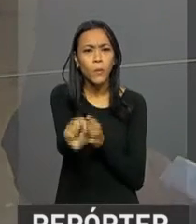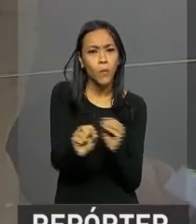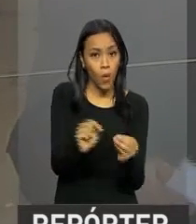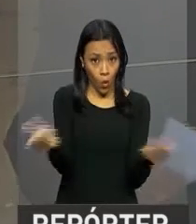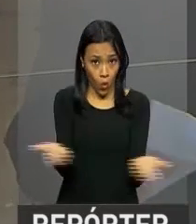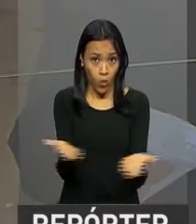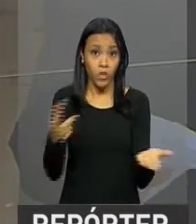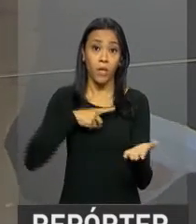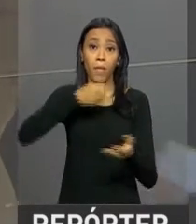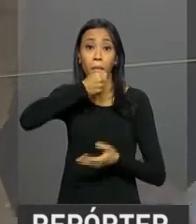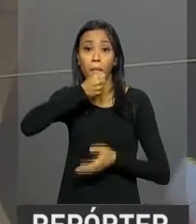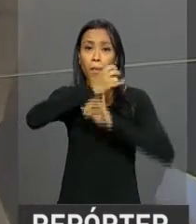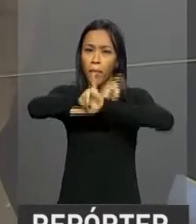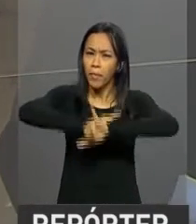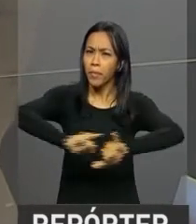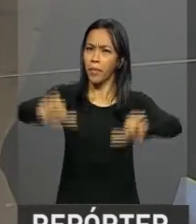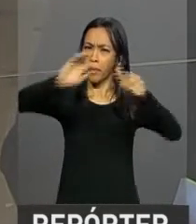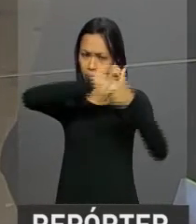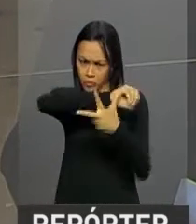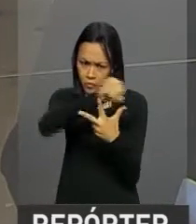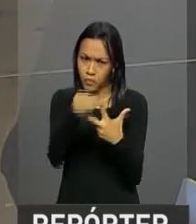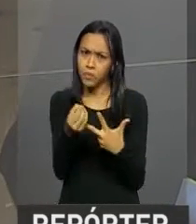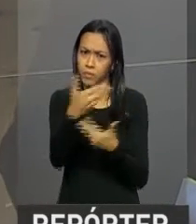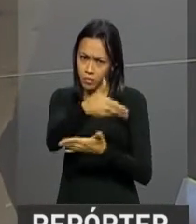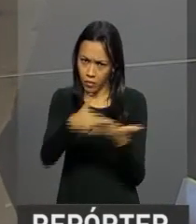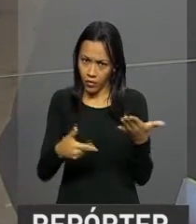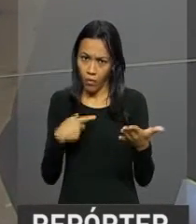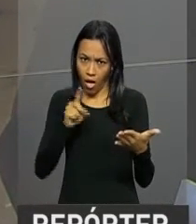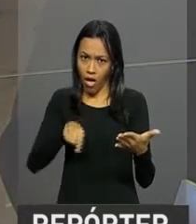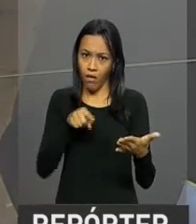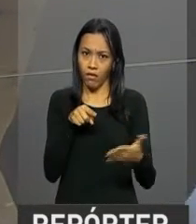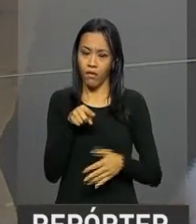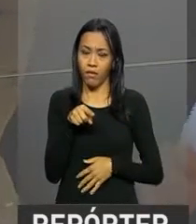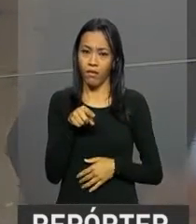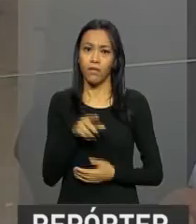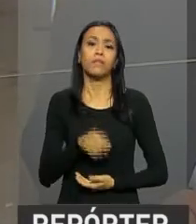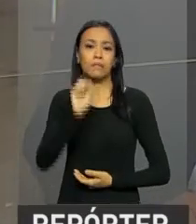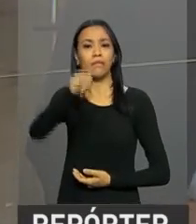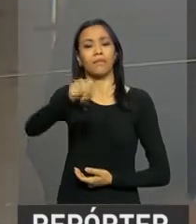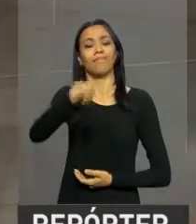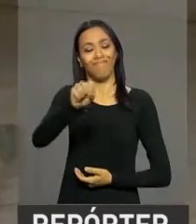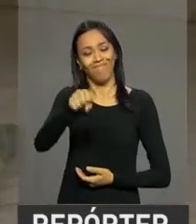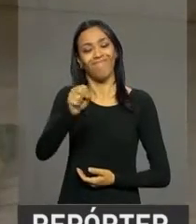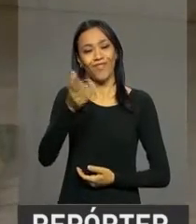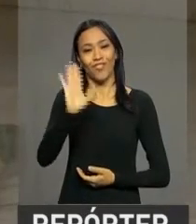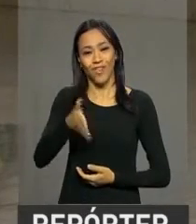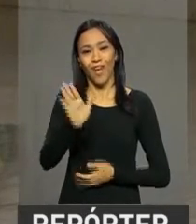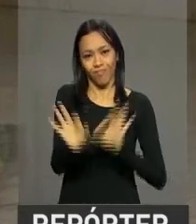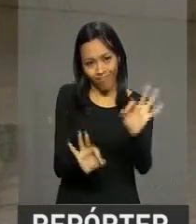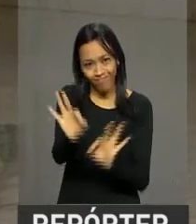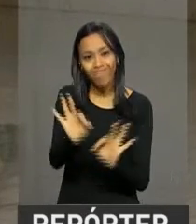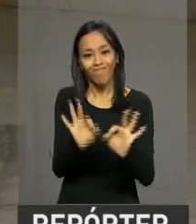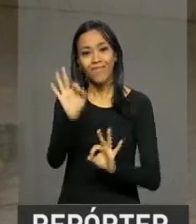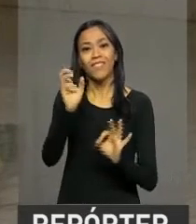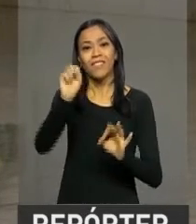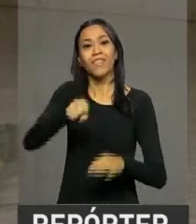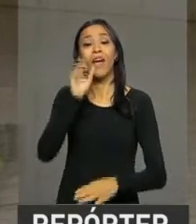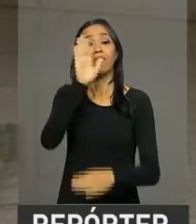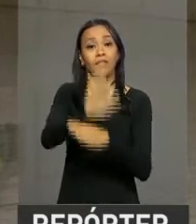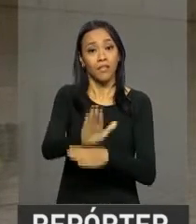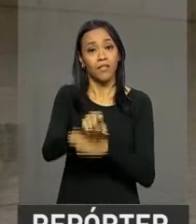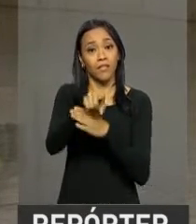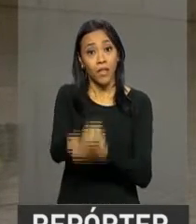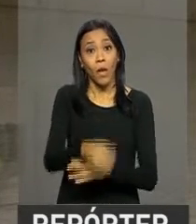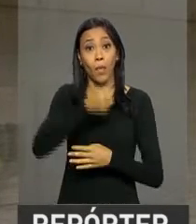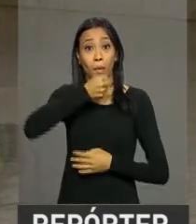coletiva sobre o exame nacional do ensino médio enem não é exatamente já está prevista e sim uma entrevista coletiva